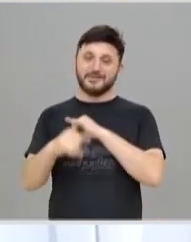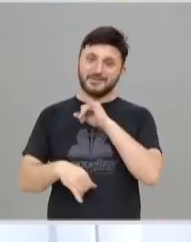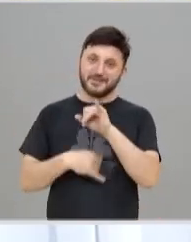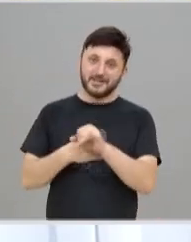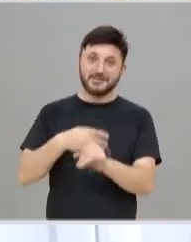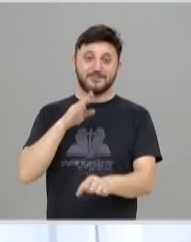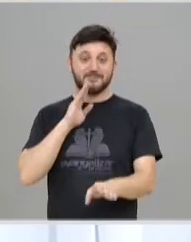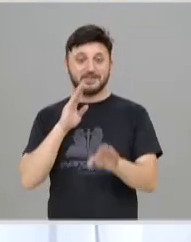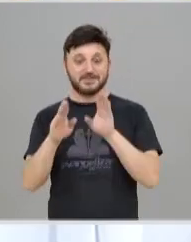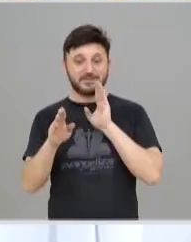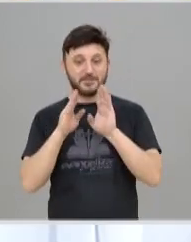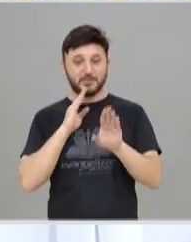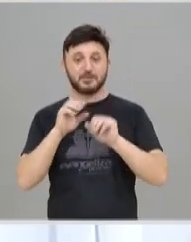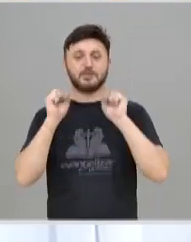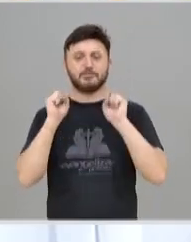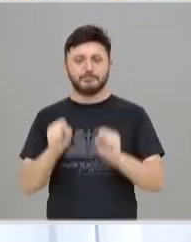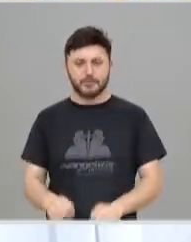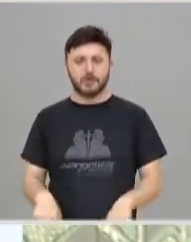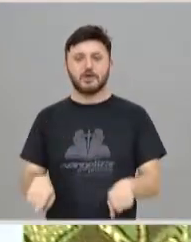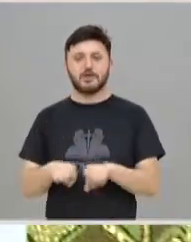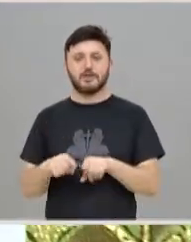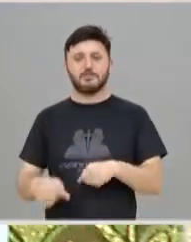ou pelo site